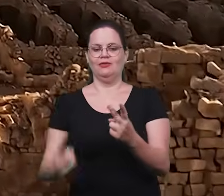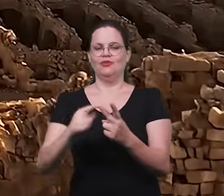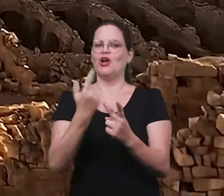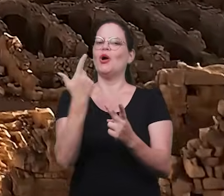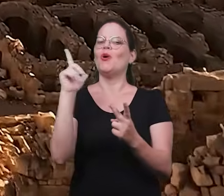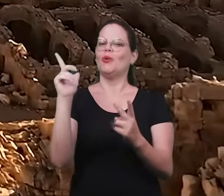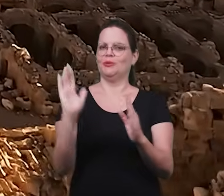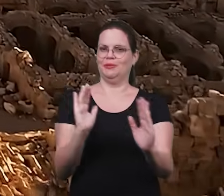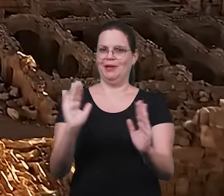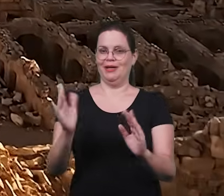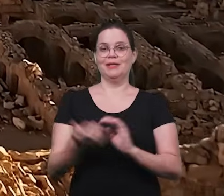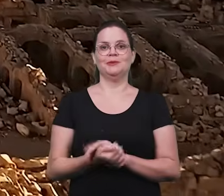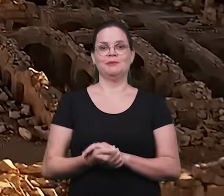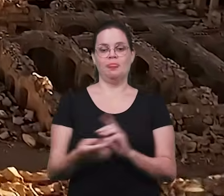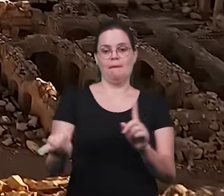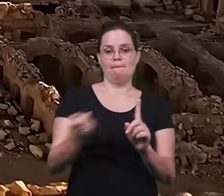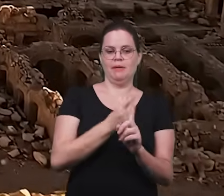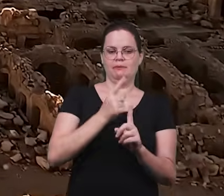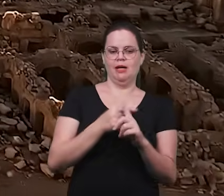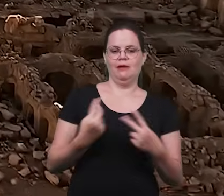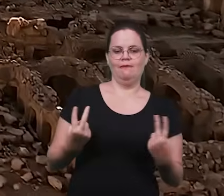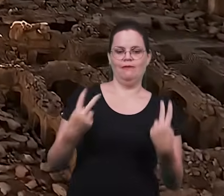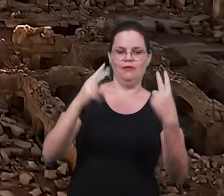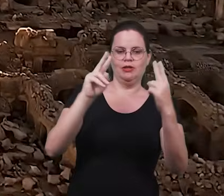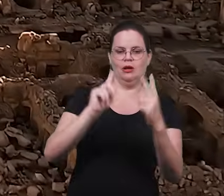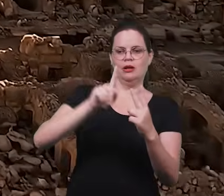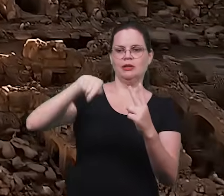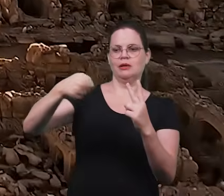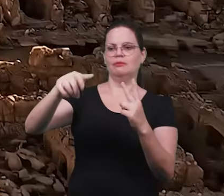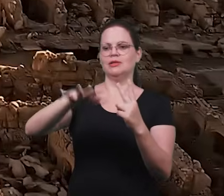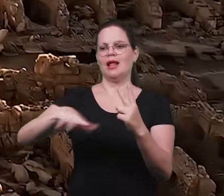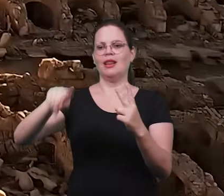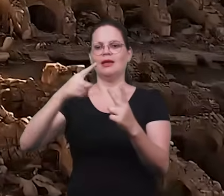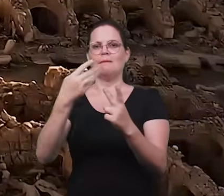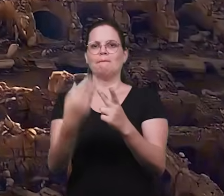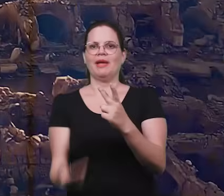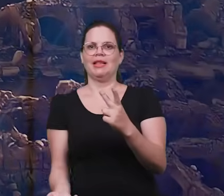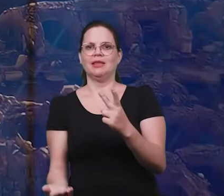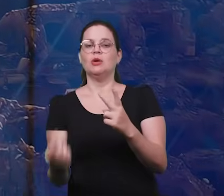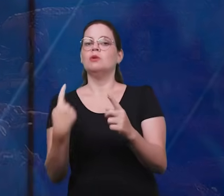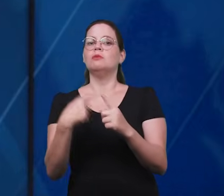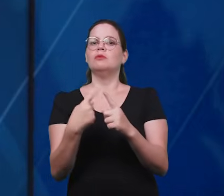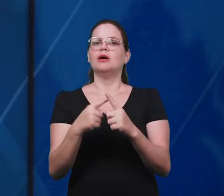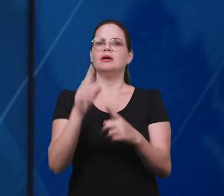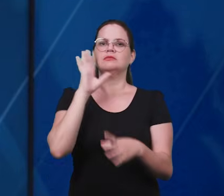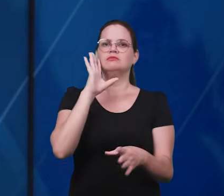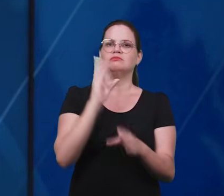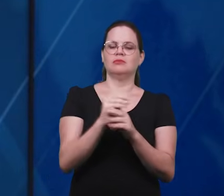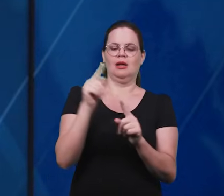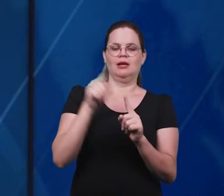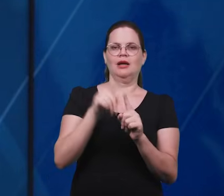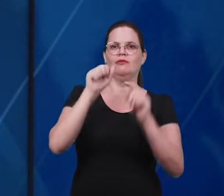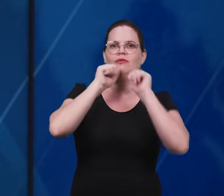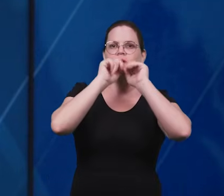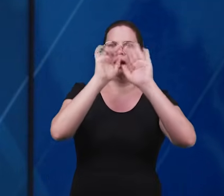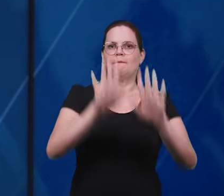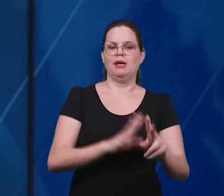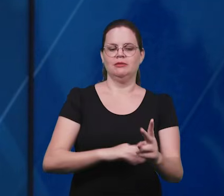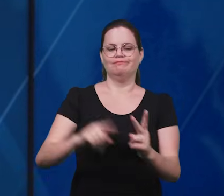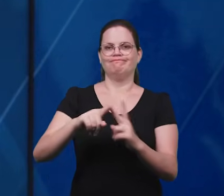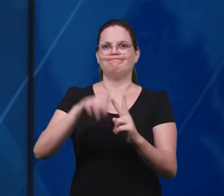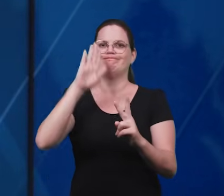Isso acrescido do conhecimento do que representam a bênção e a maldição que